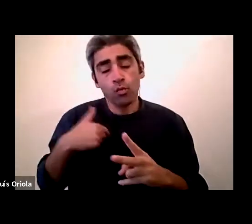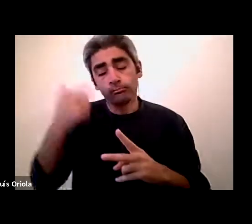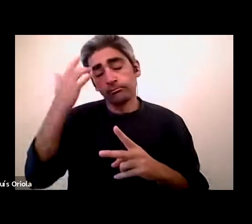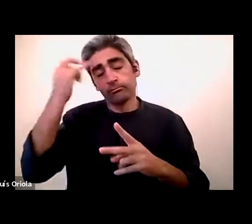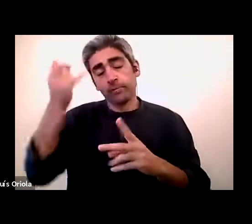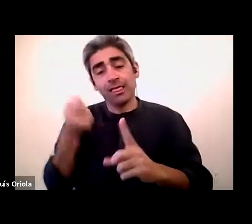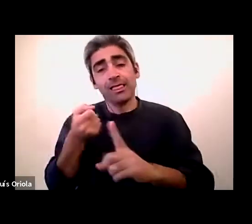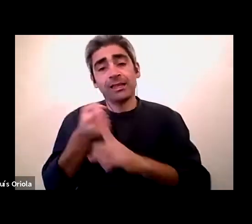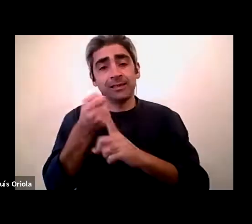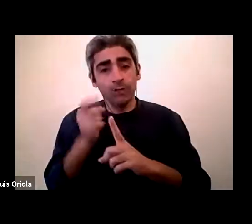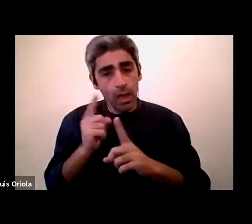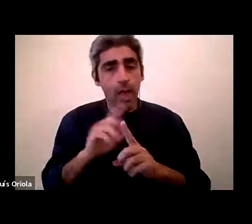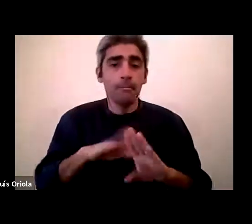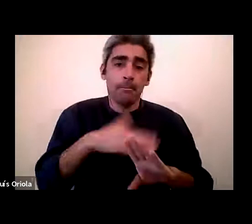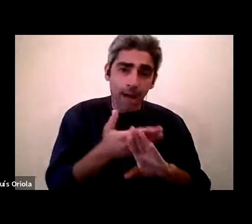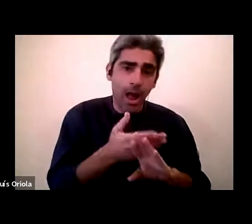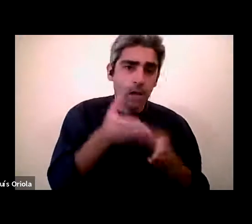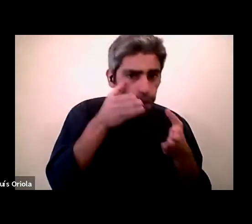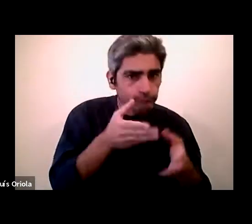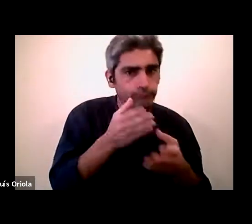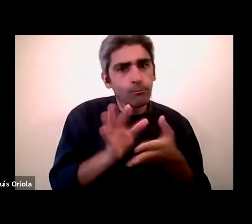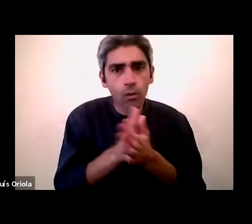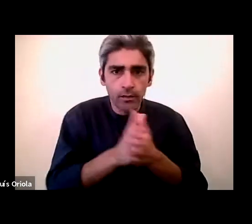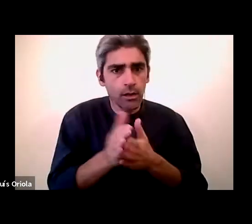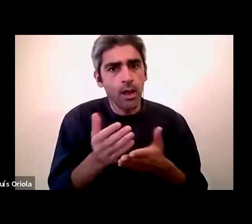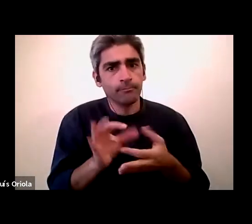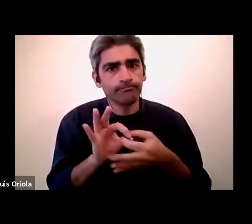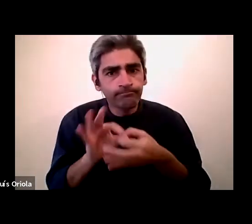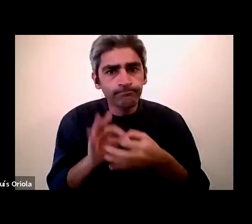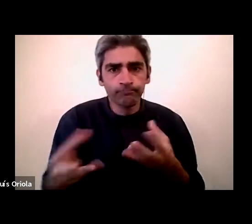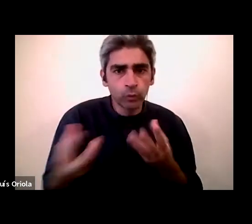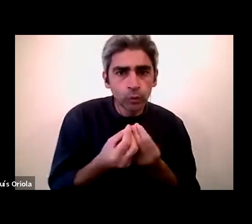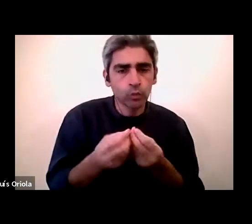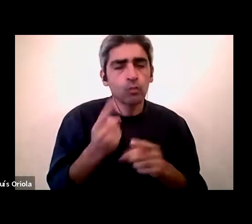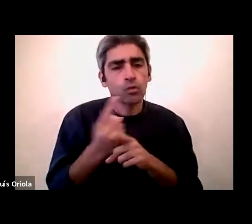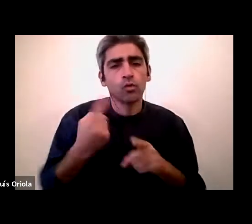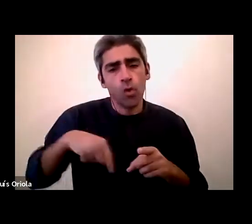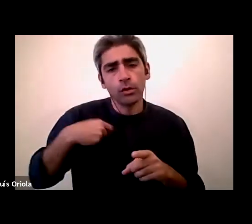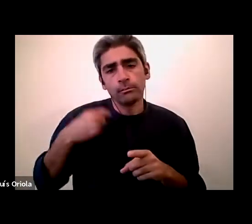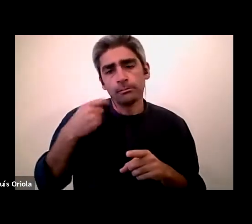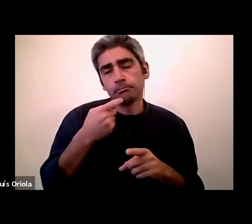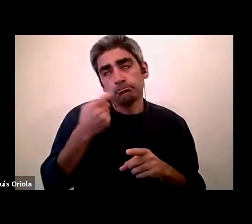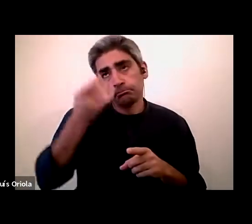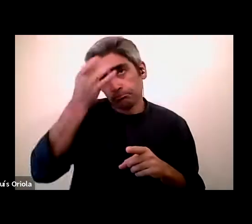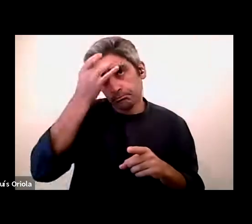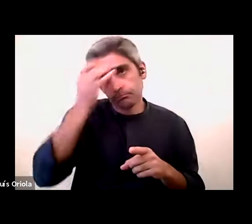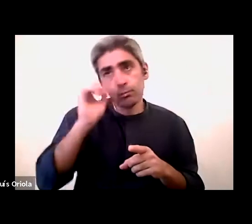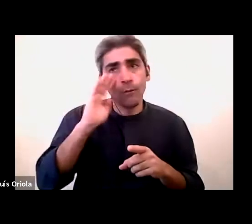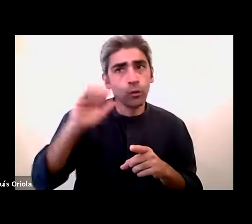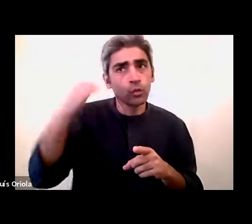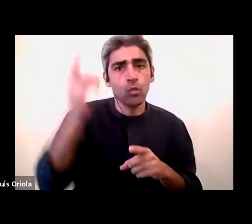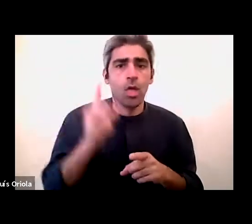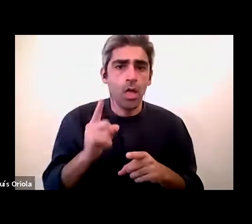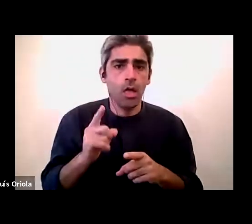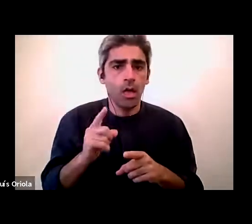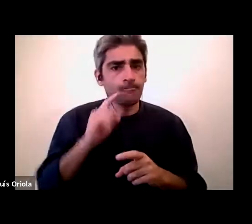conjunto, em colaboração, porque entendemos que o futuro é um futuro, de facto, sempre